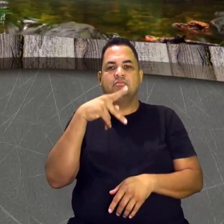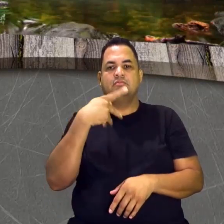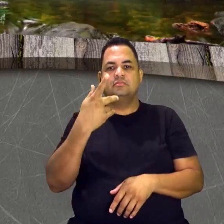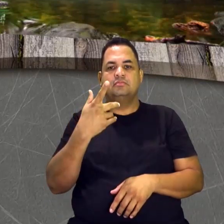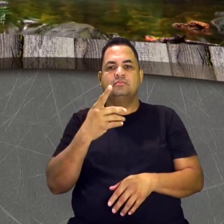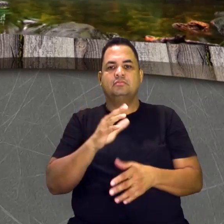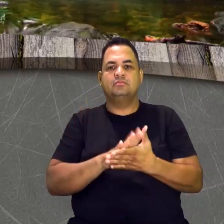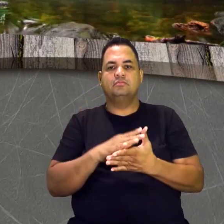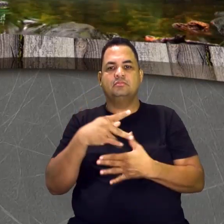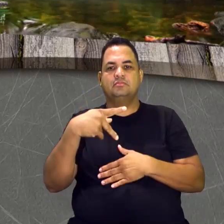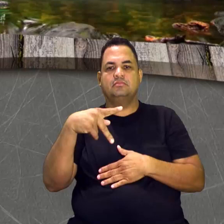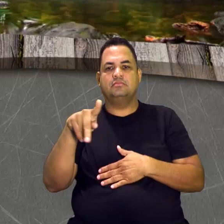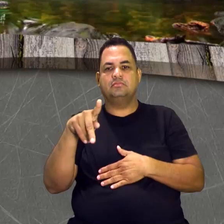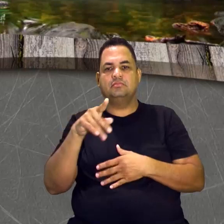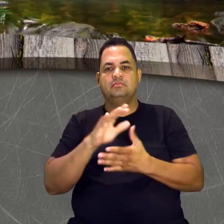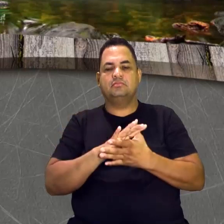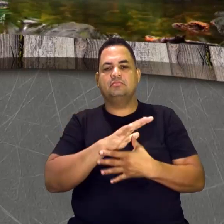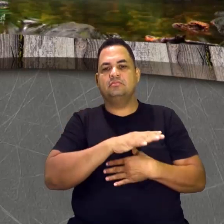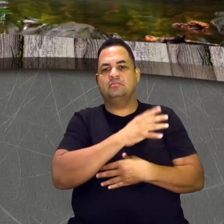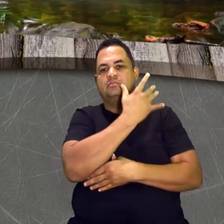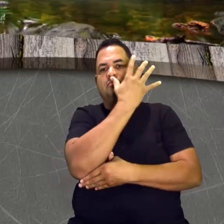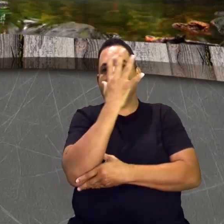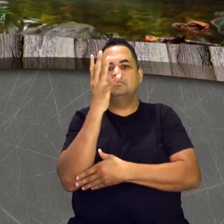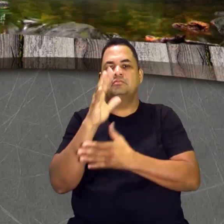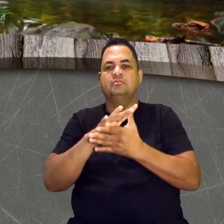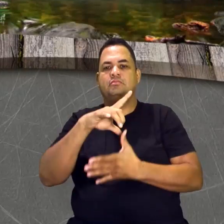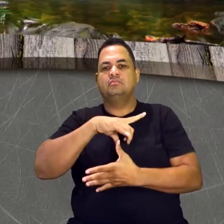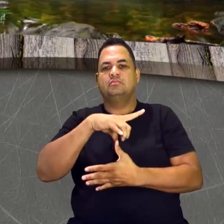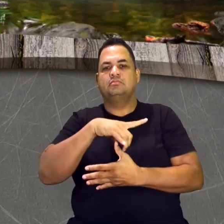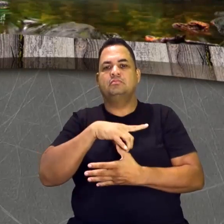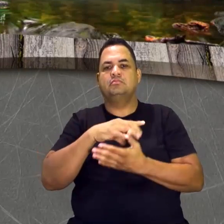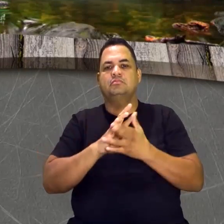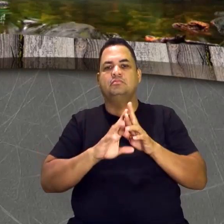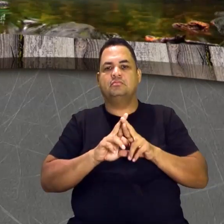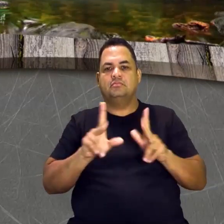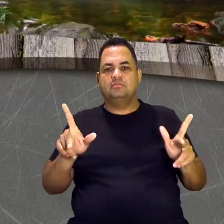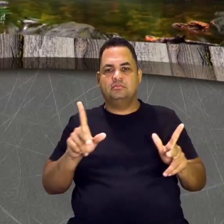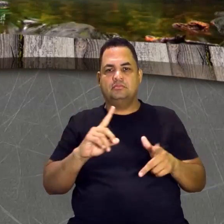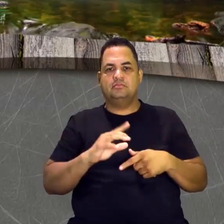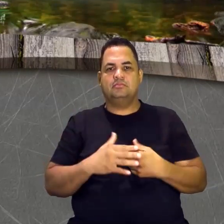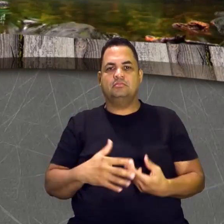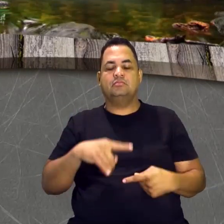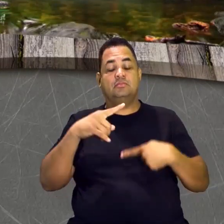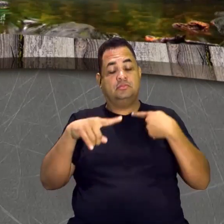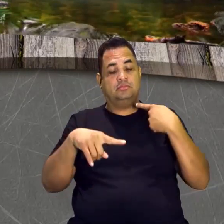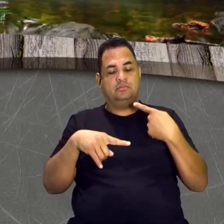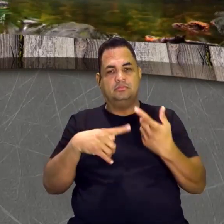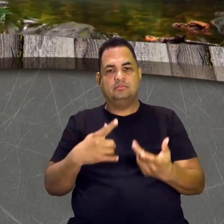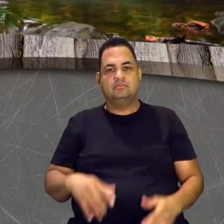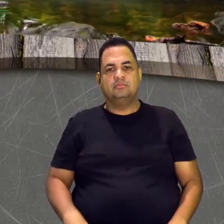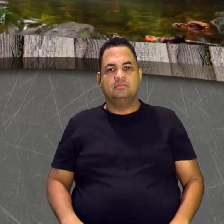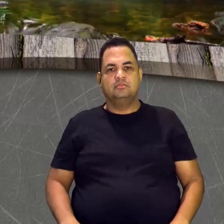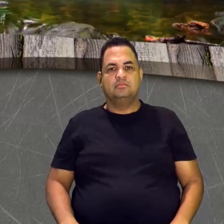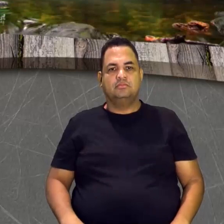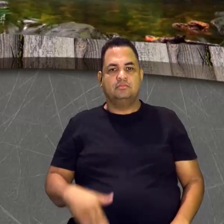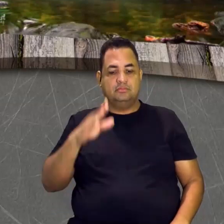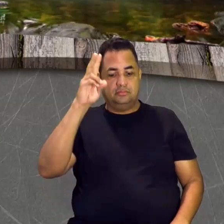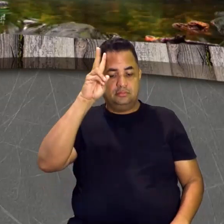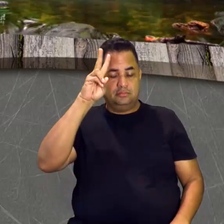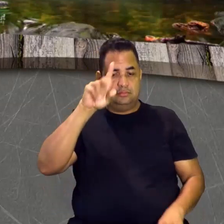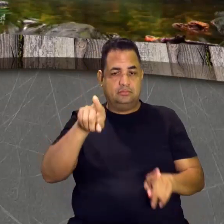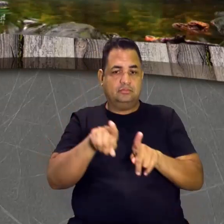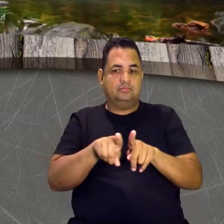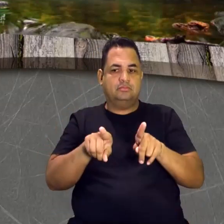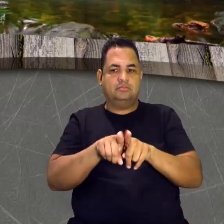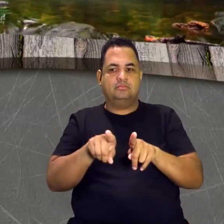que para os vegetais existe uma diferença aí, né, professor? Mas vamos deixar para... Exatamente. Aula, né? E vale também ressaltar que na última